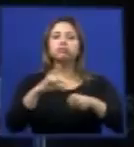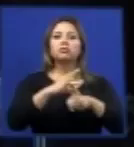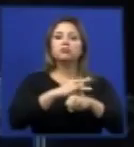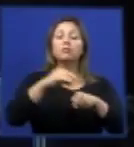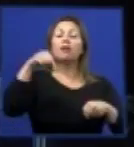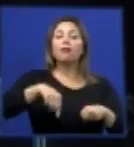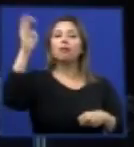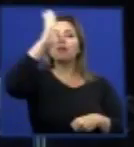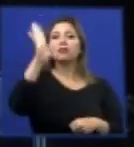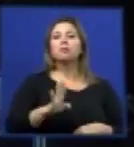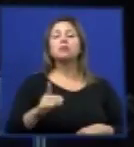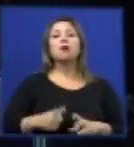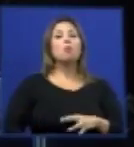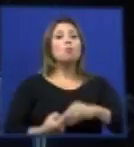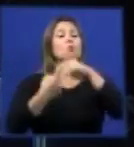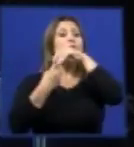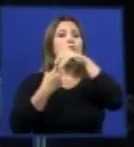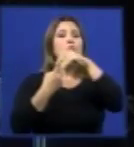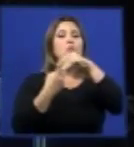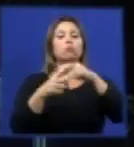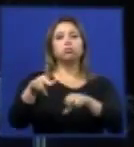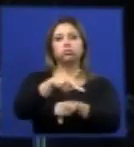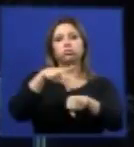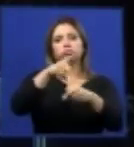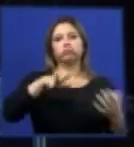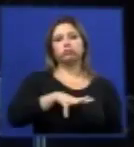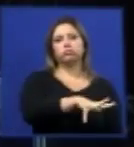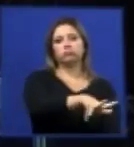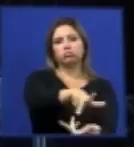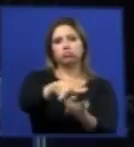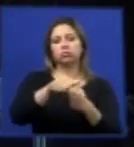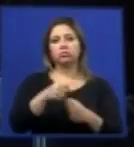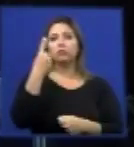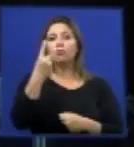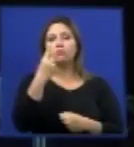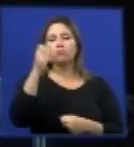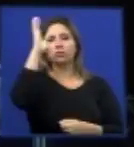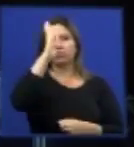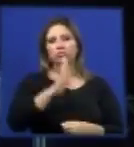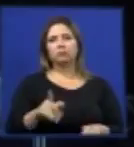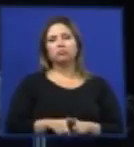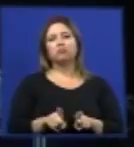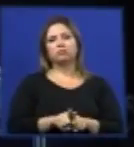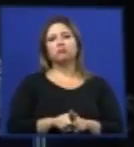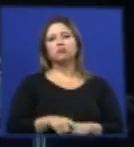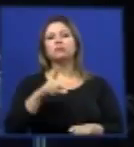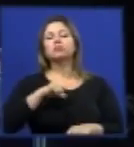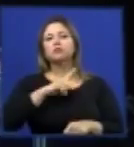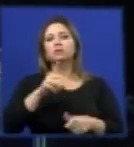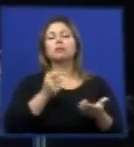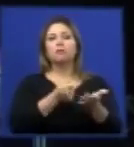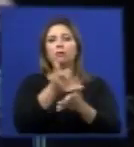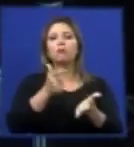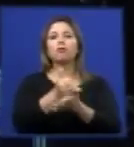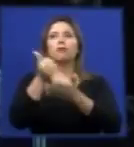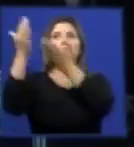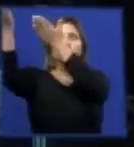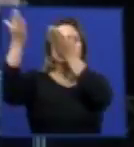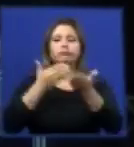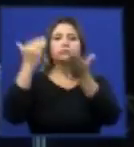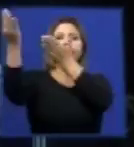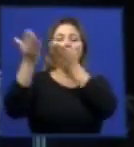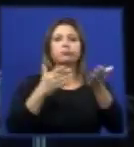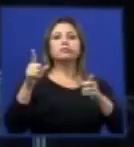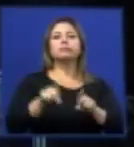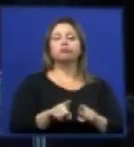que o Brasil é o único país do mundo que tem uma indústria nacional e que é um importador líquido do resíduo